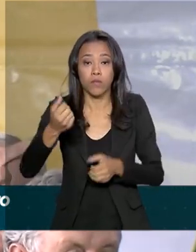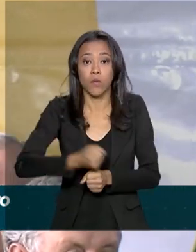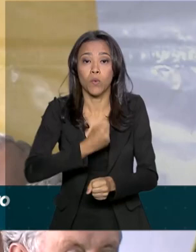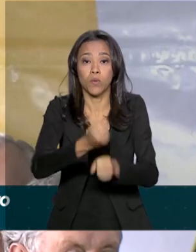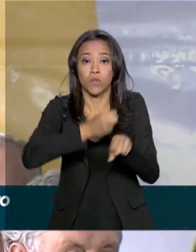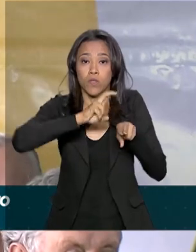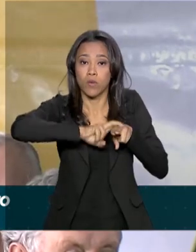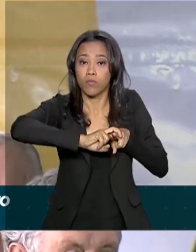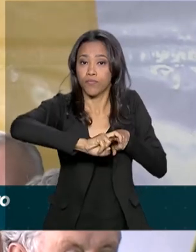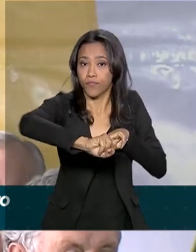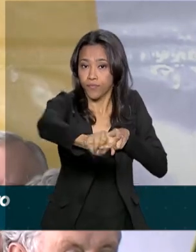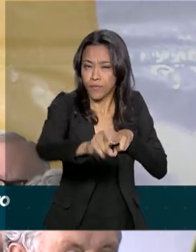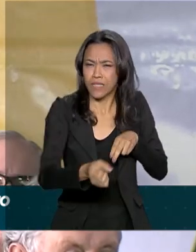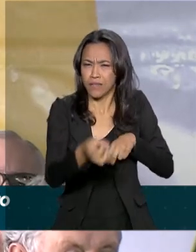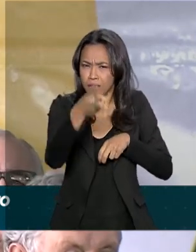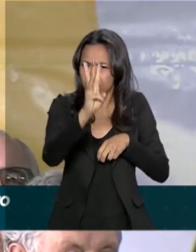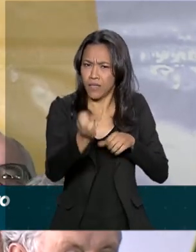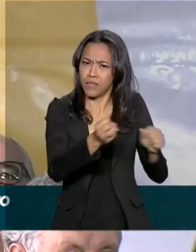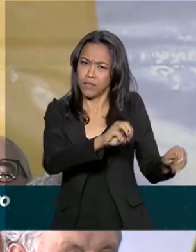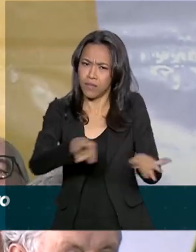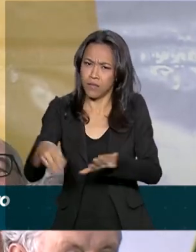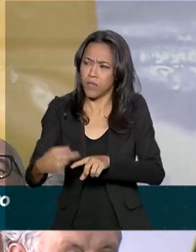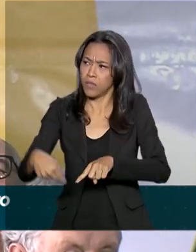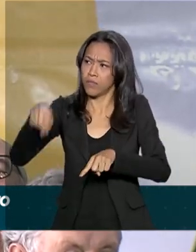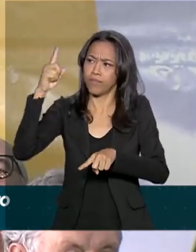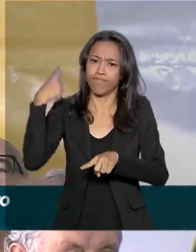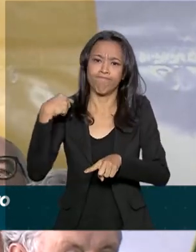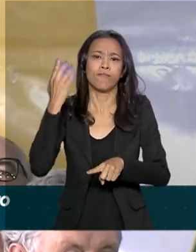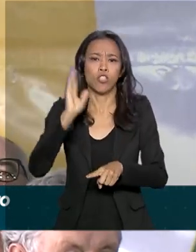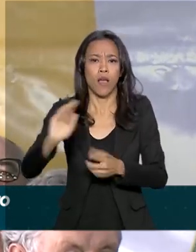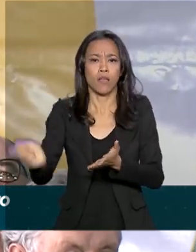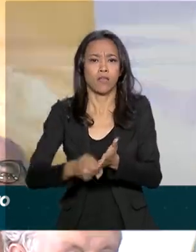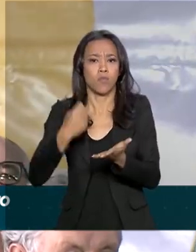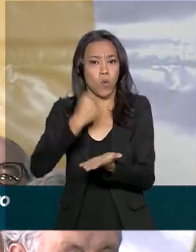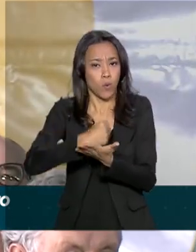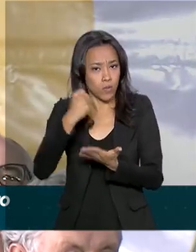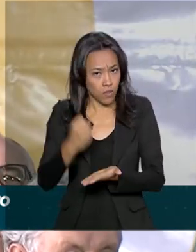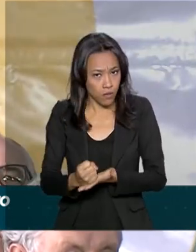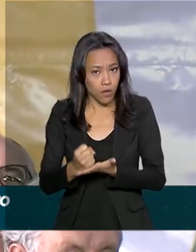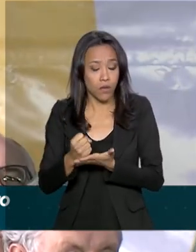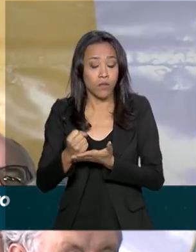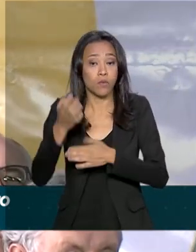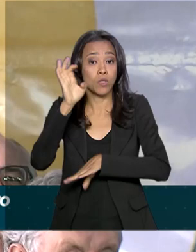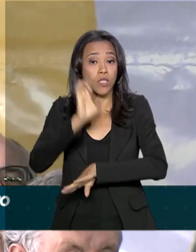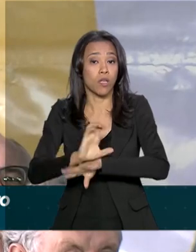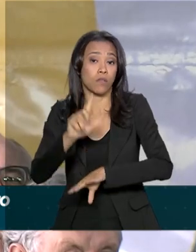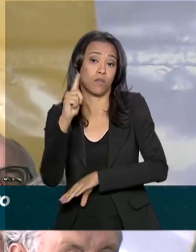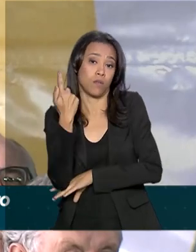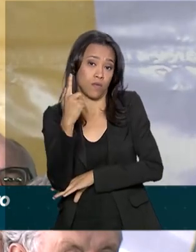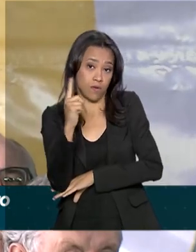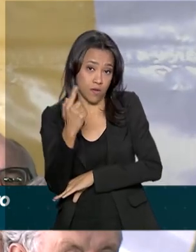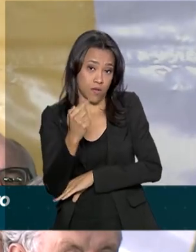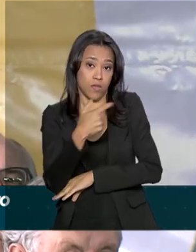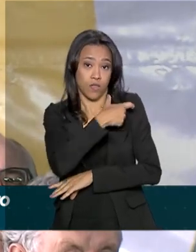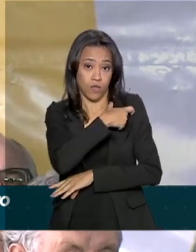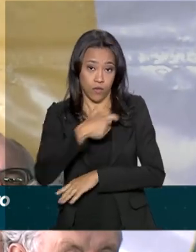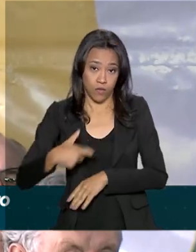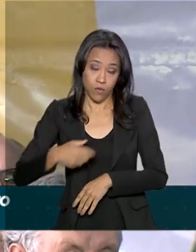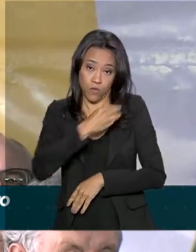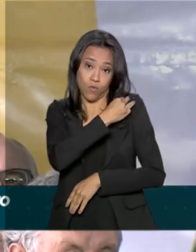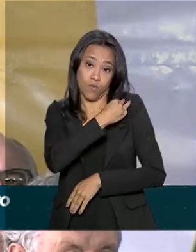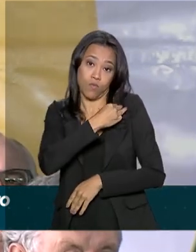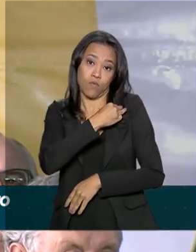Há 3 semanas, assinamos um contrato de concessão lá em Goiás, com o nosso governador Ronaldo